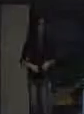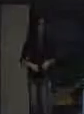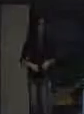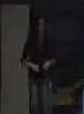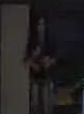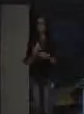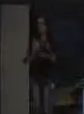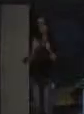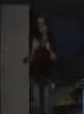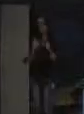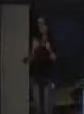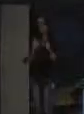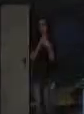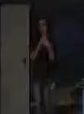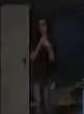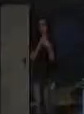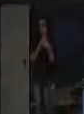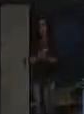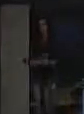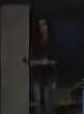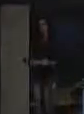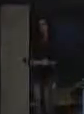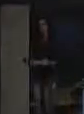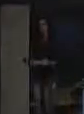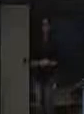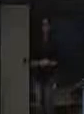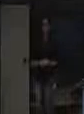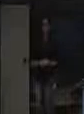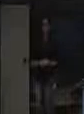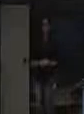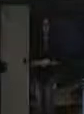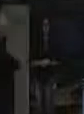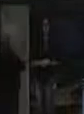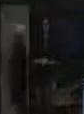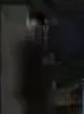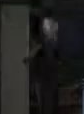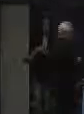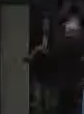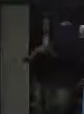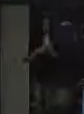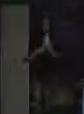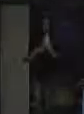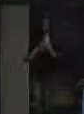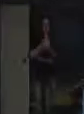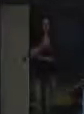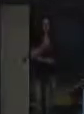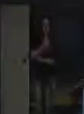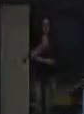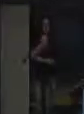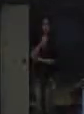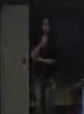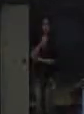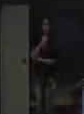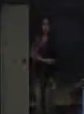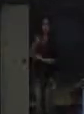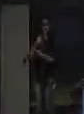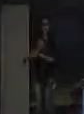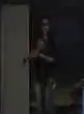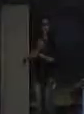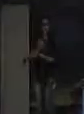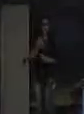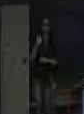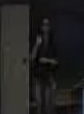Encaminhar para a competência, para as devidas comissões. Projeto de lei número 081/2017 dispõe